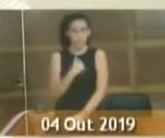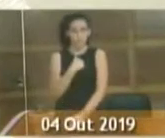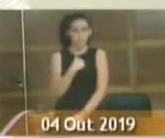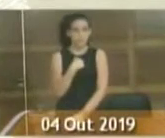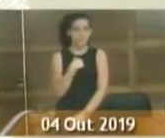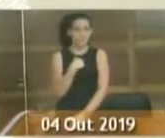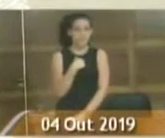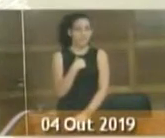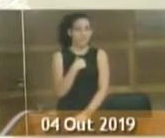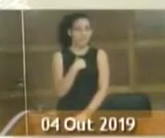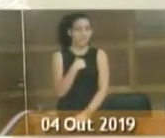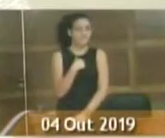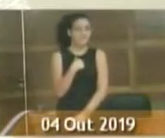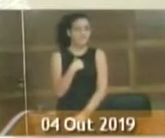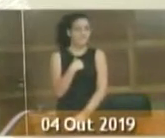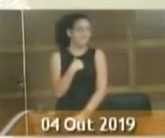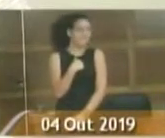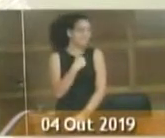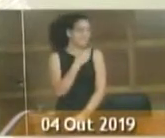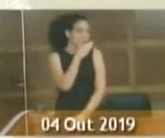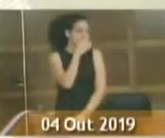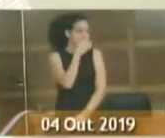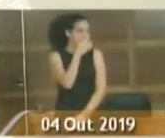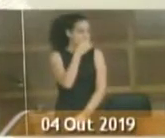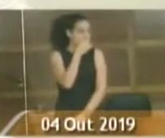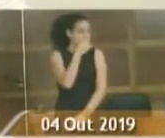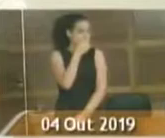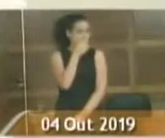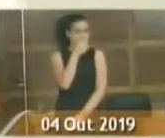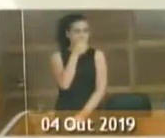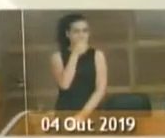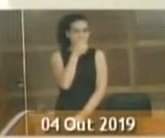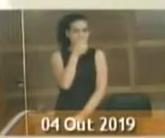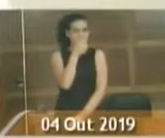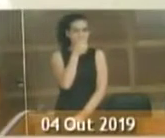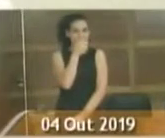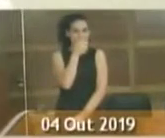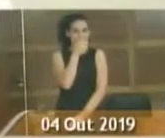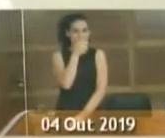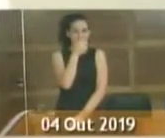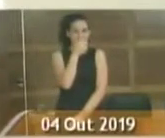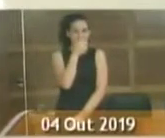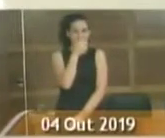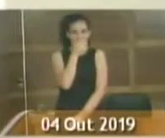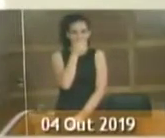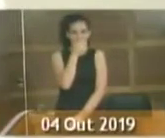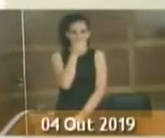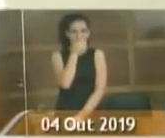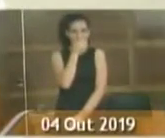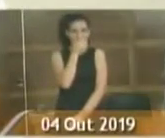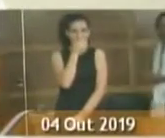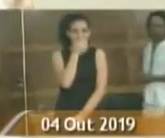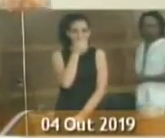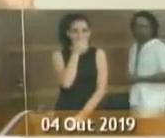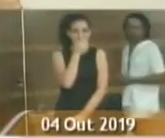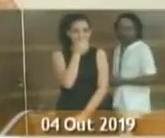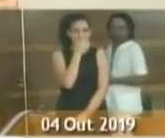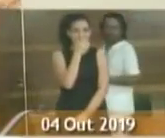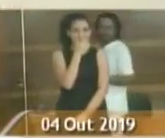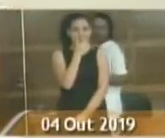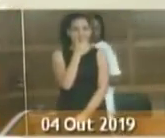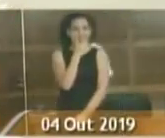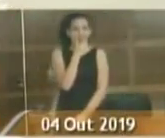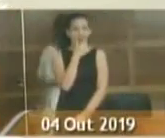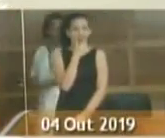o meu trabalho de fazer por eles. Então, o meu título do trabalho foi... Crianças, agora